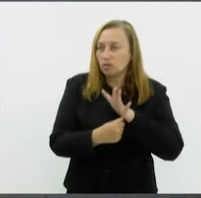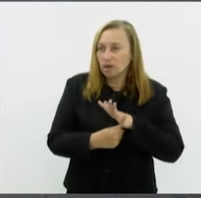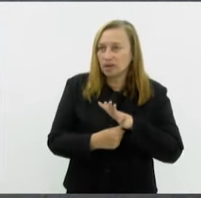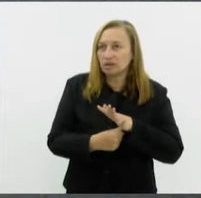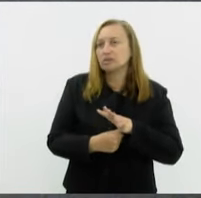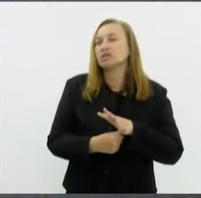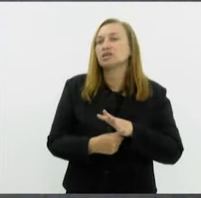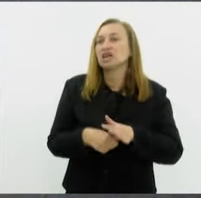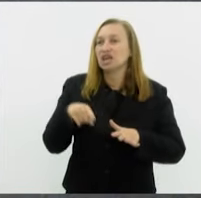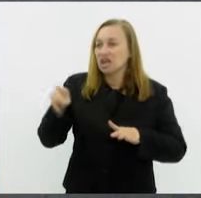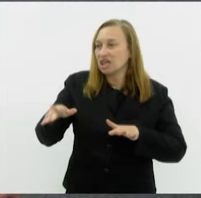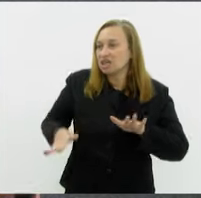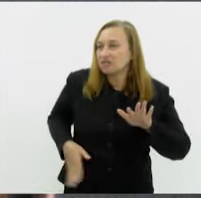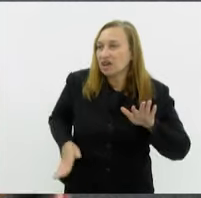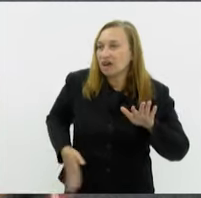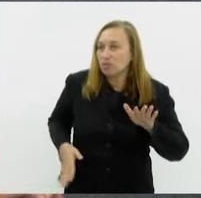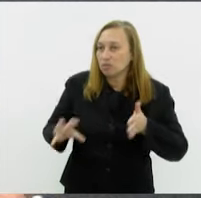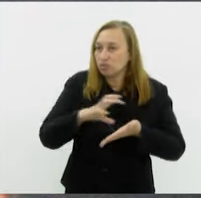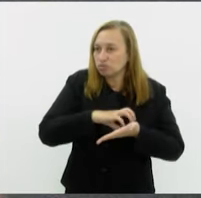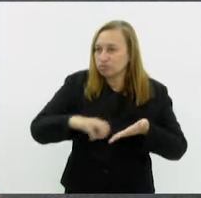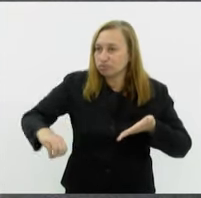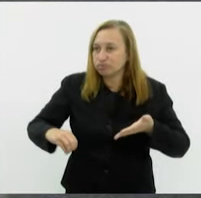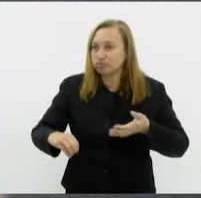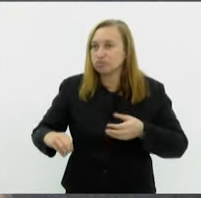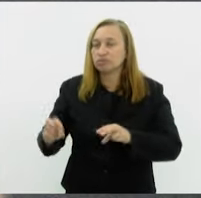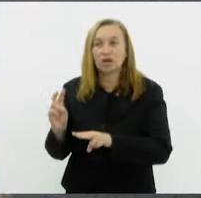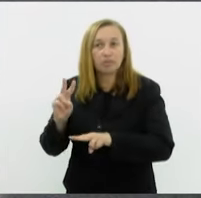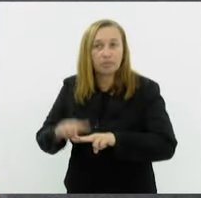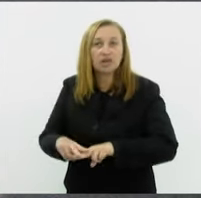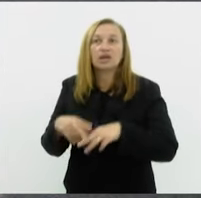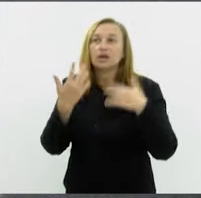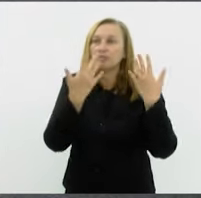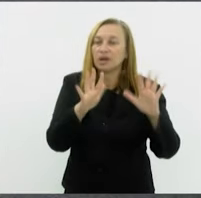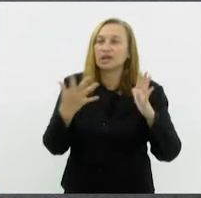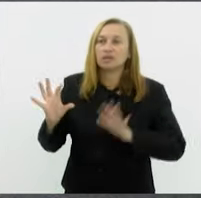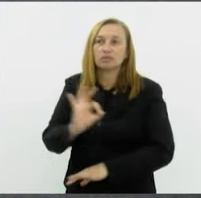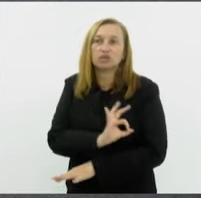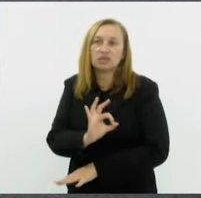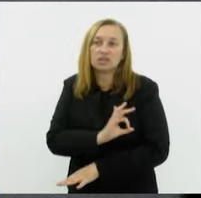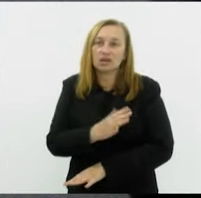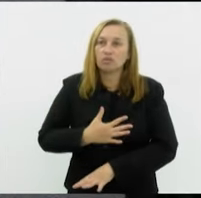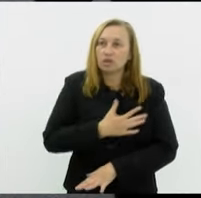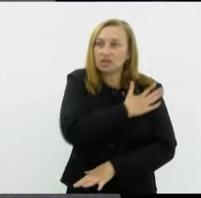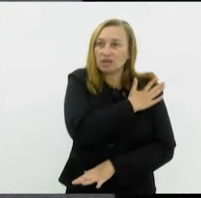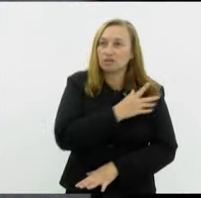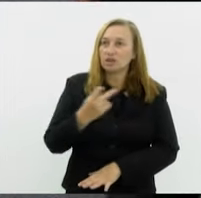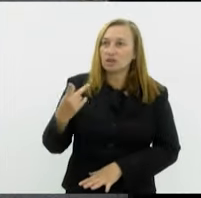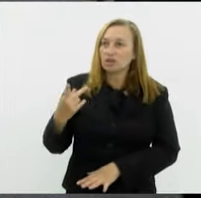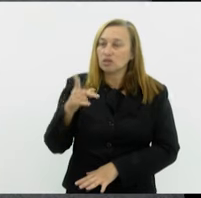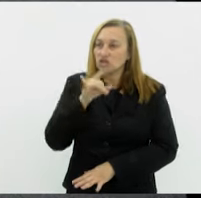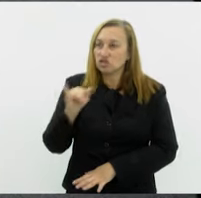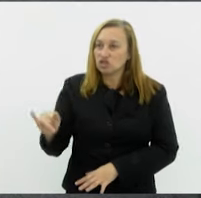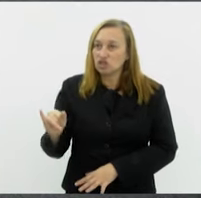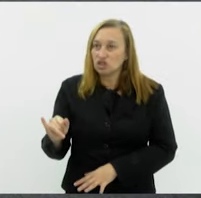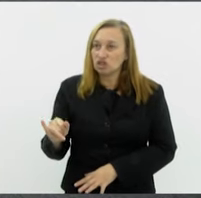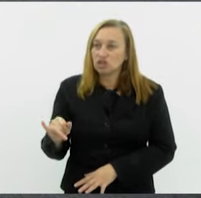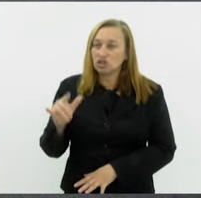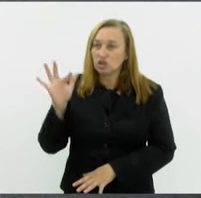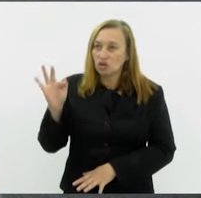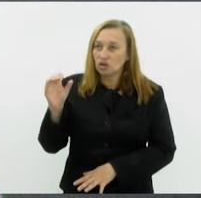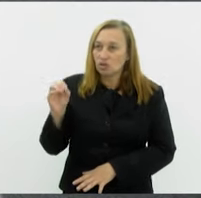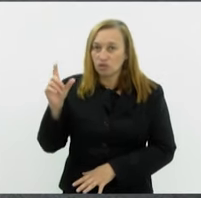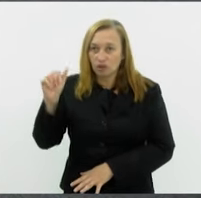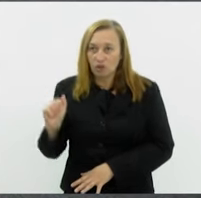vagabundo foi tirado de circulação, está preso. Quero aqui parabenizar o policial militar aqui na sua folga e ao 20º Batalhão,